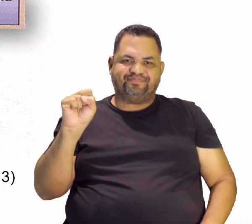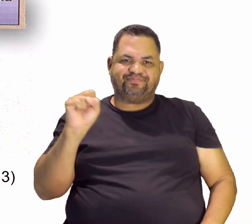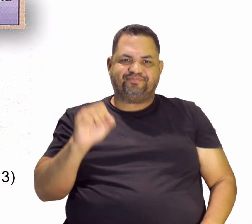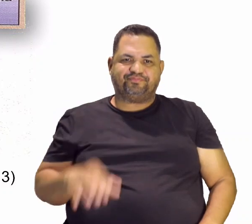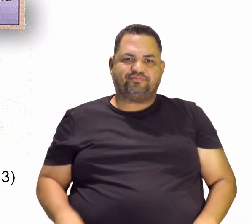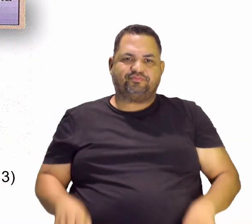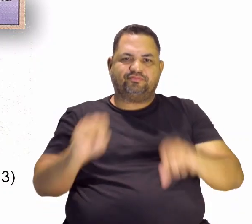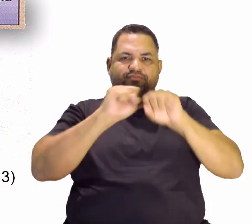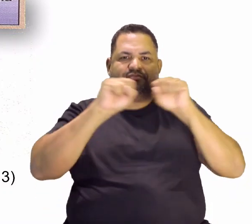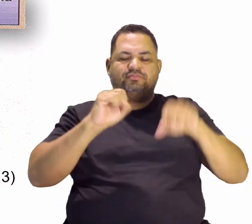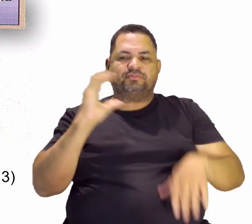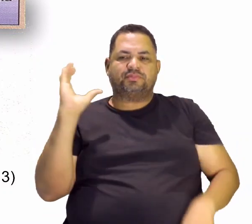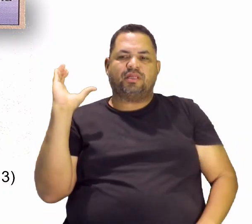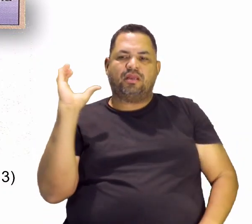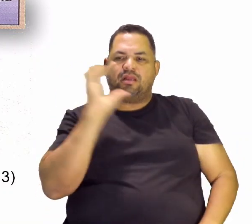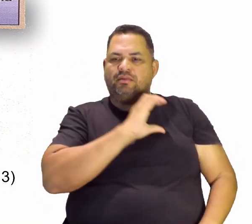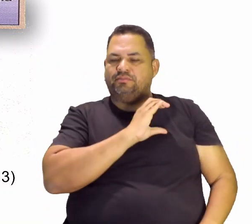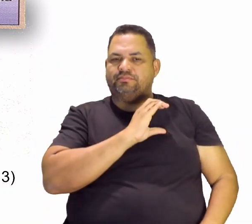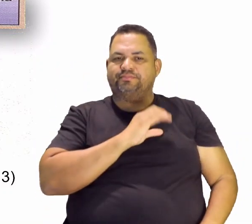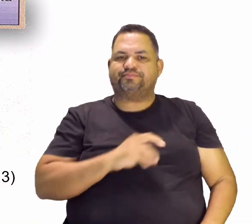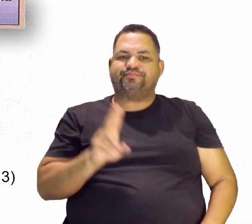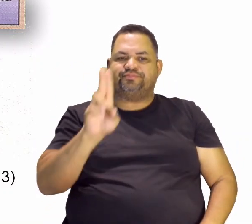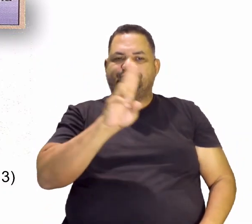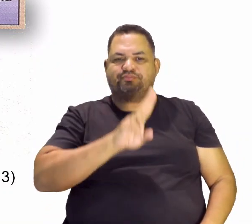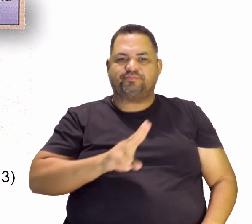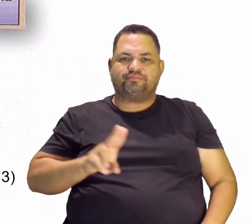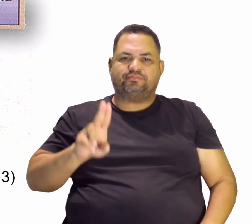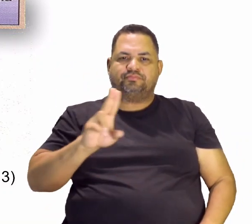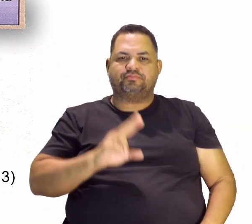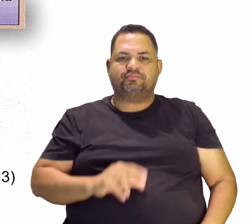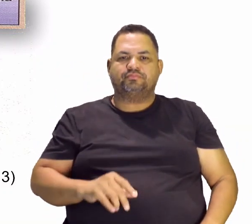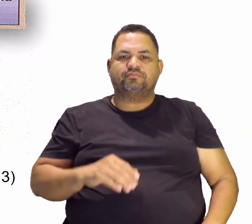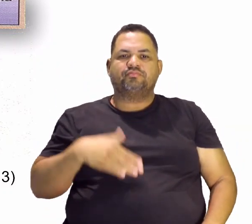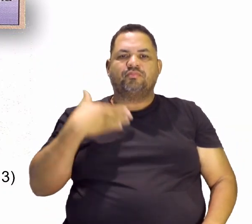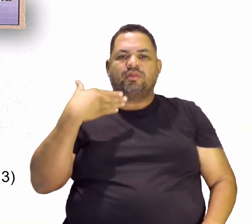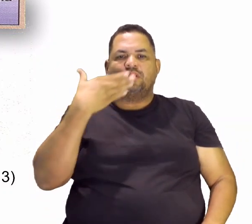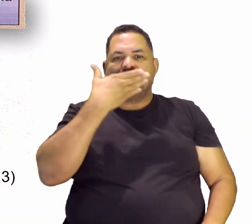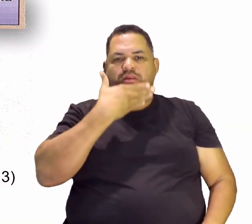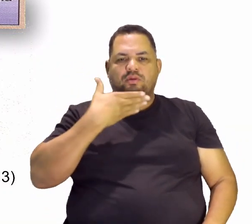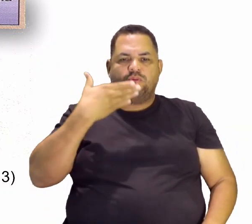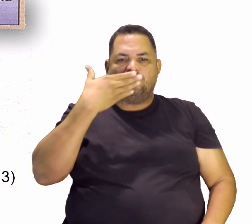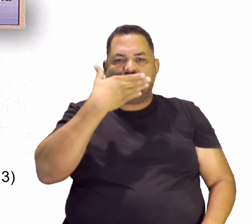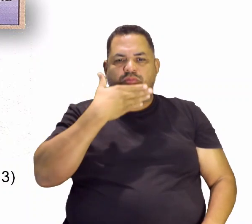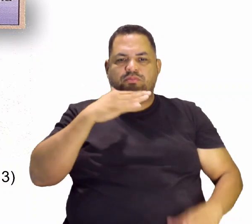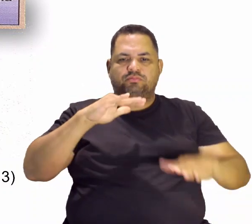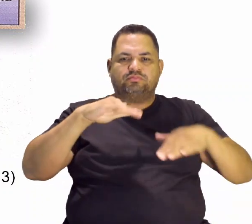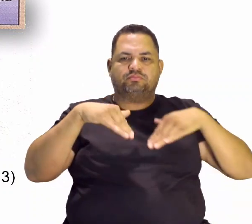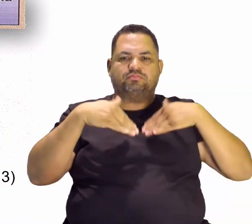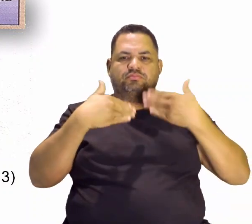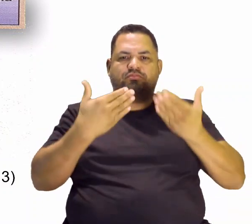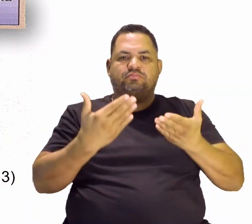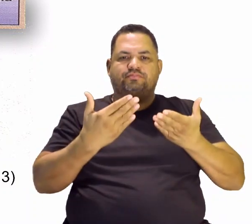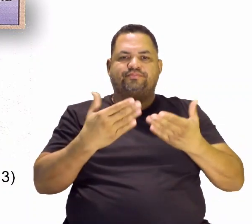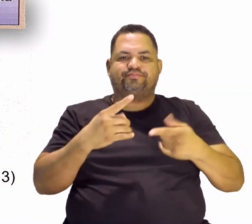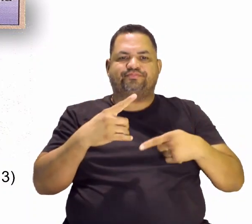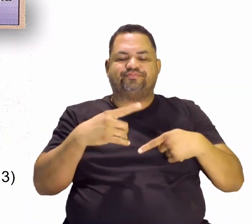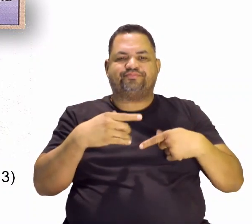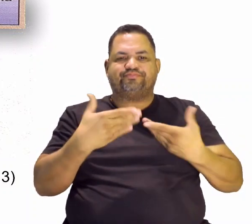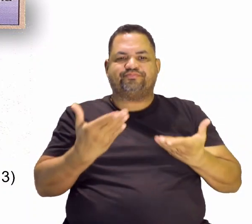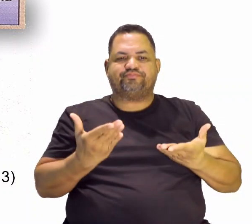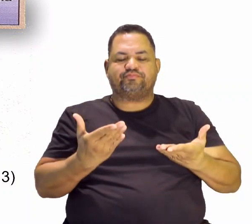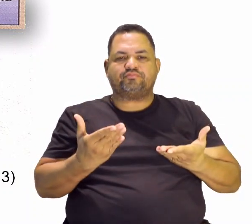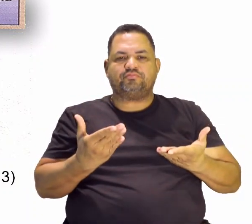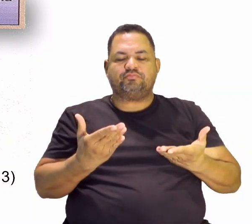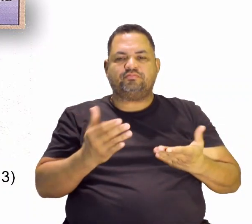de curto prazo. A gente vai utilizar o quê? A glicólise, tá? Quando eu chego aqui,